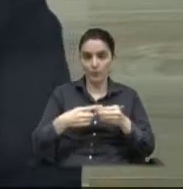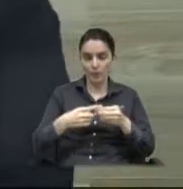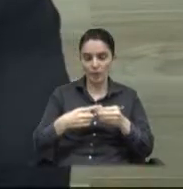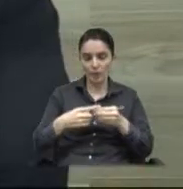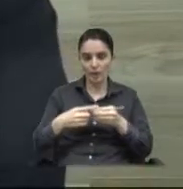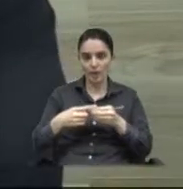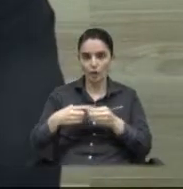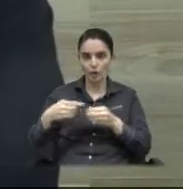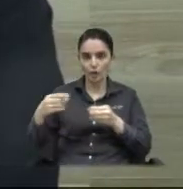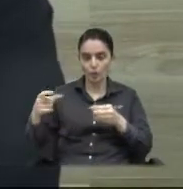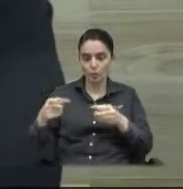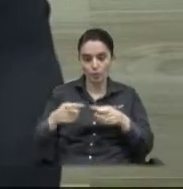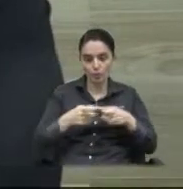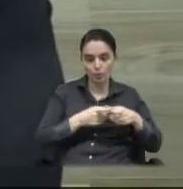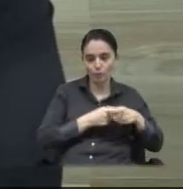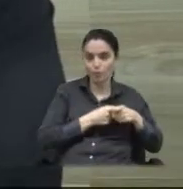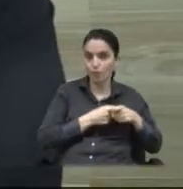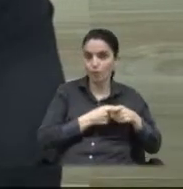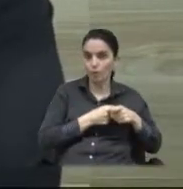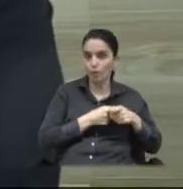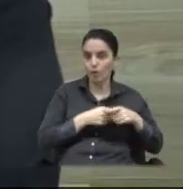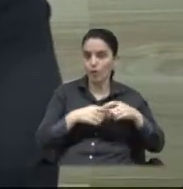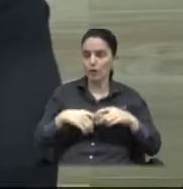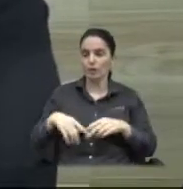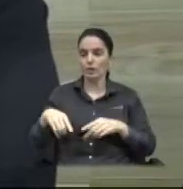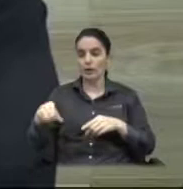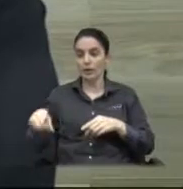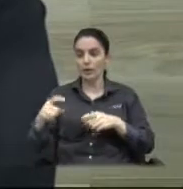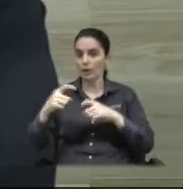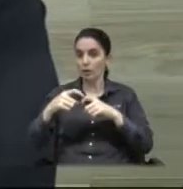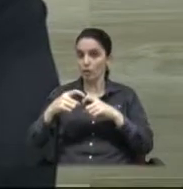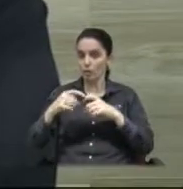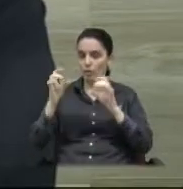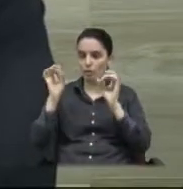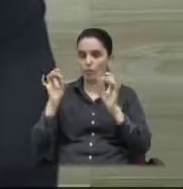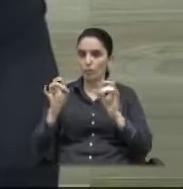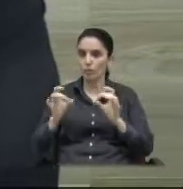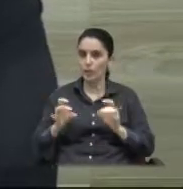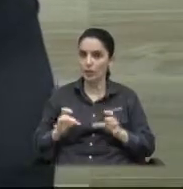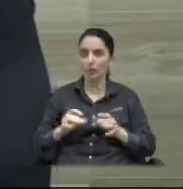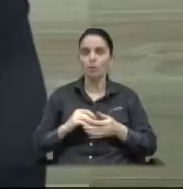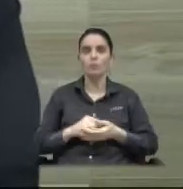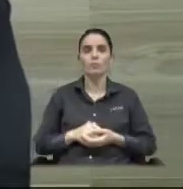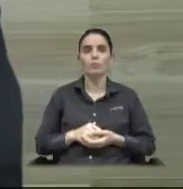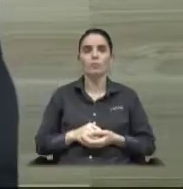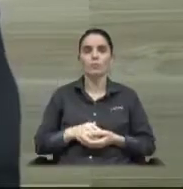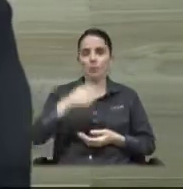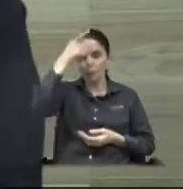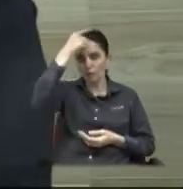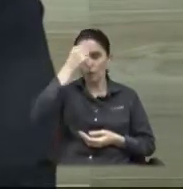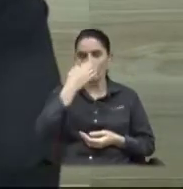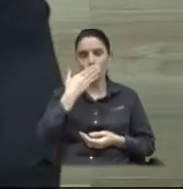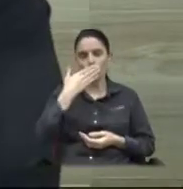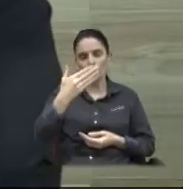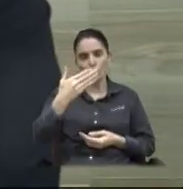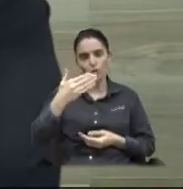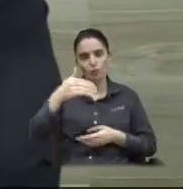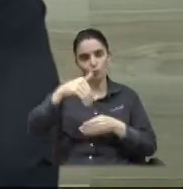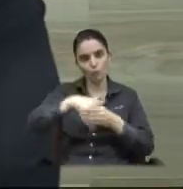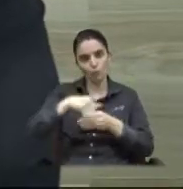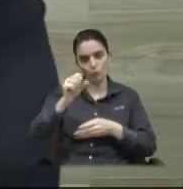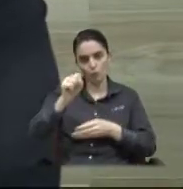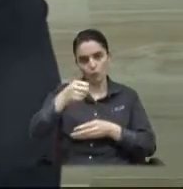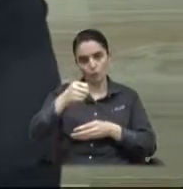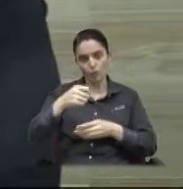escassas. O que eu pude e quero compartilhar com vocês, e peço o voto favorável, que o pouco que eu conheci o